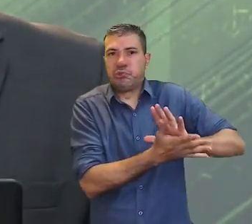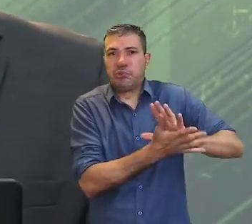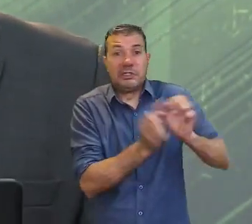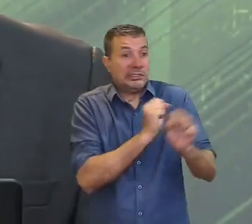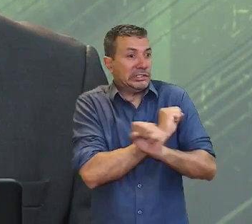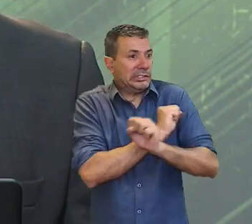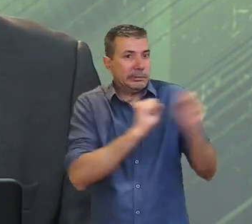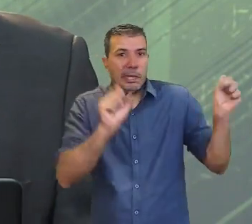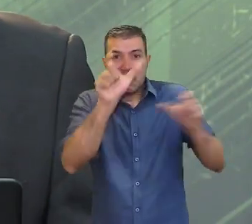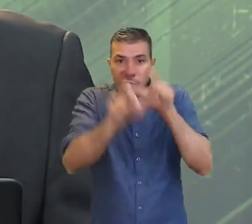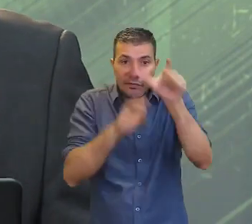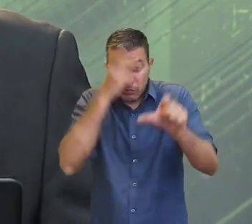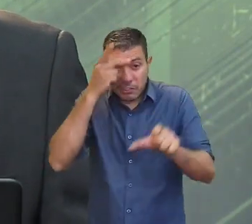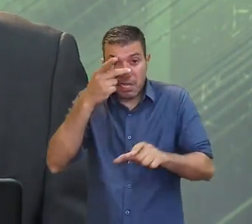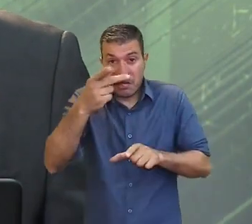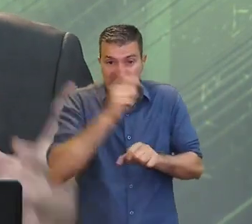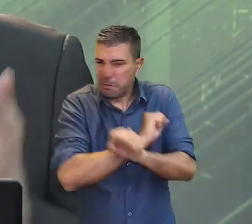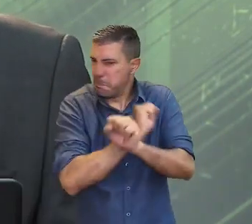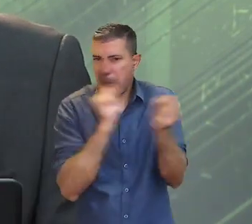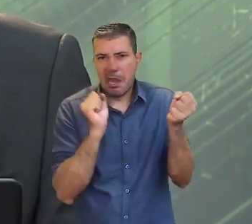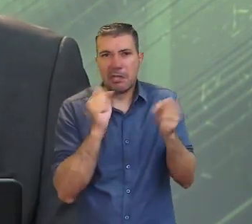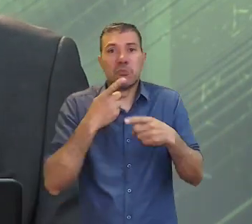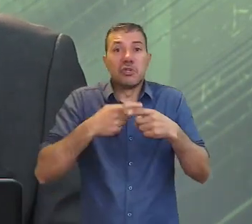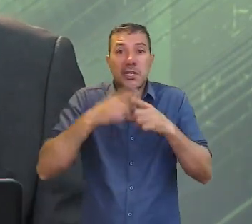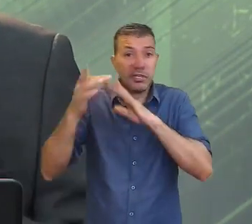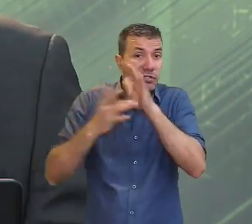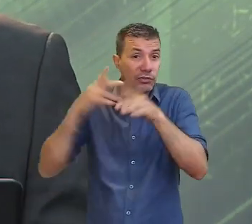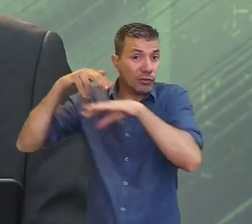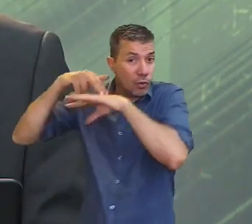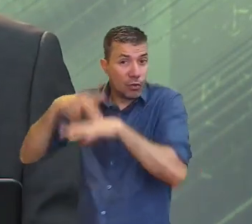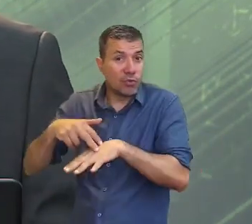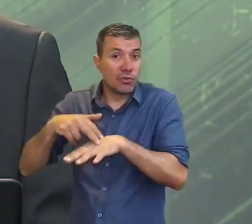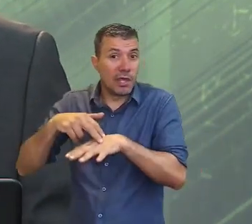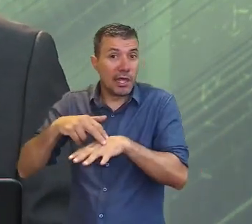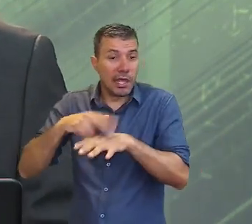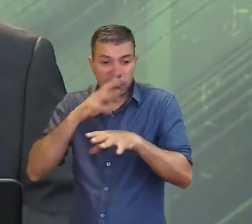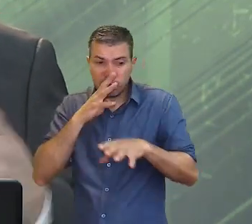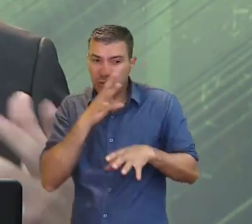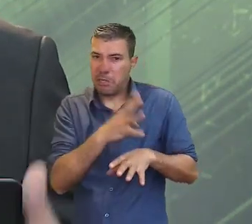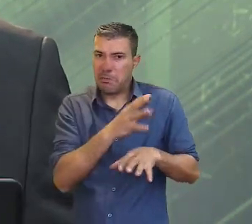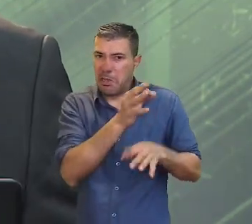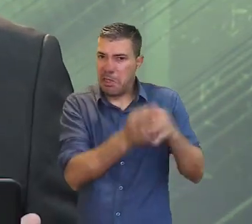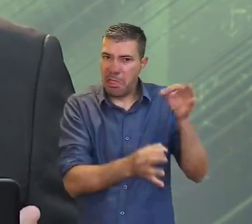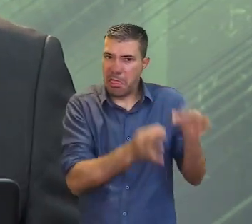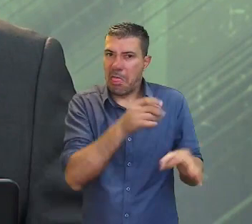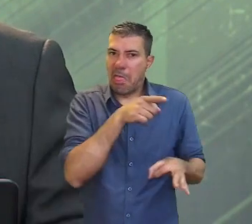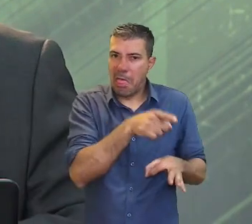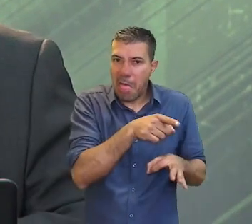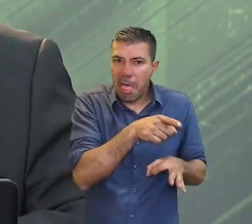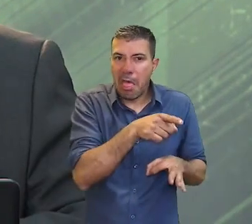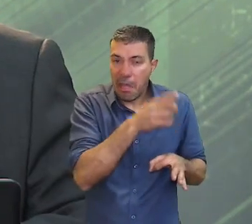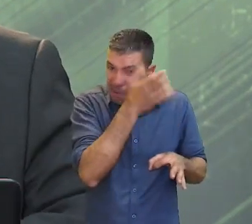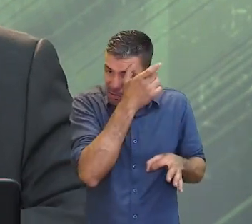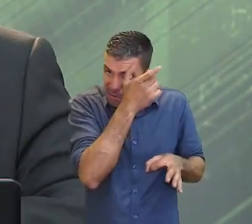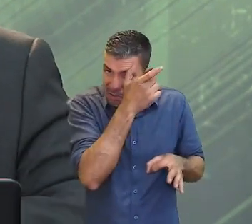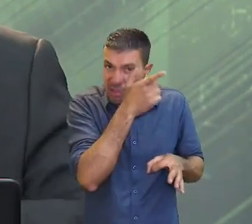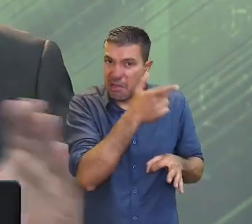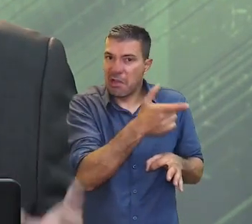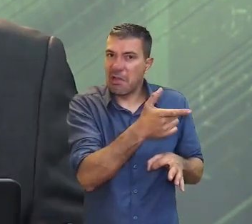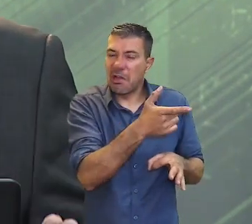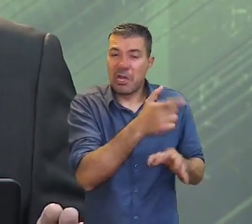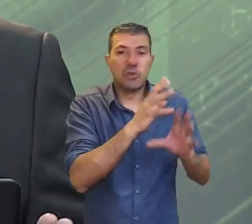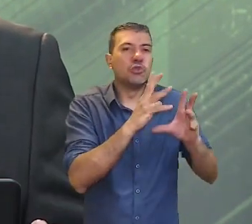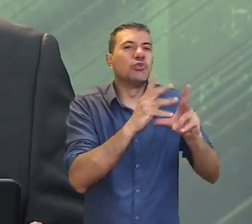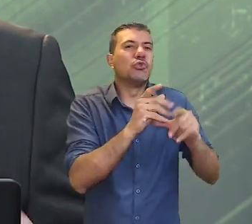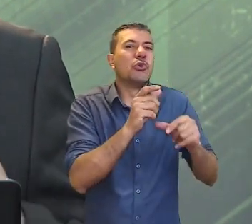bode emissário que era enviado para o deserto, representa o julgamento de Satanás, de todos os ímpios, onde de uma vez por toda, todo